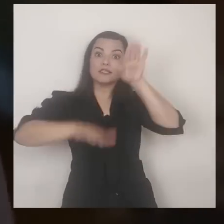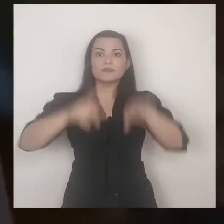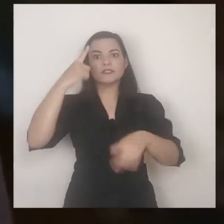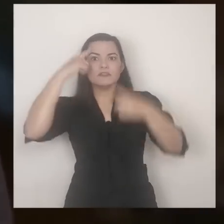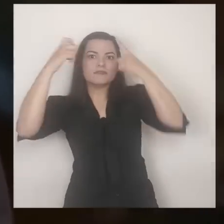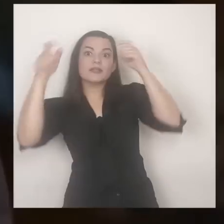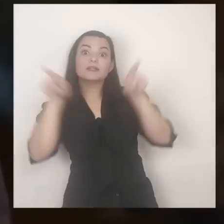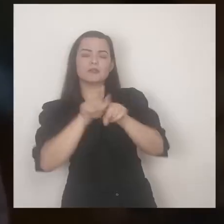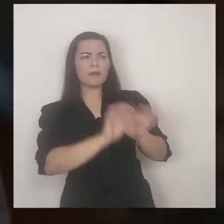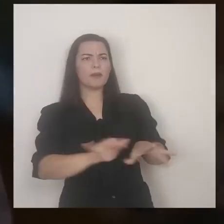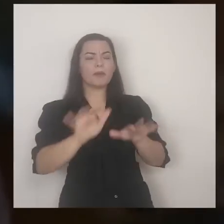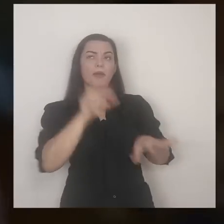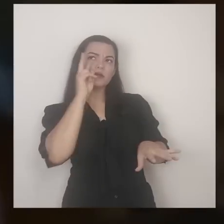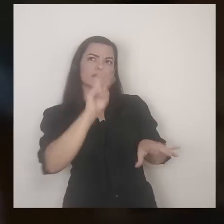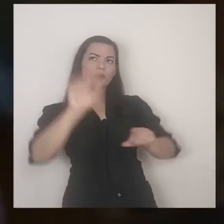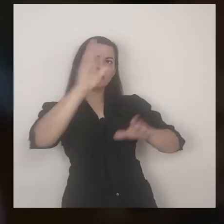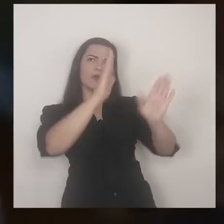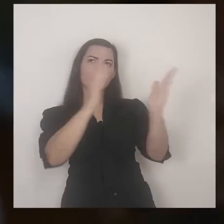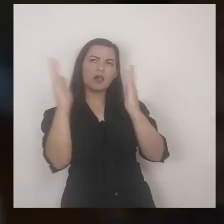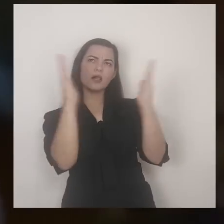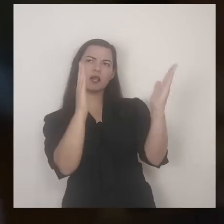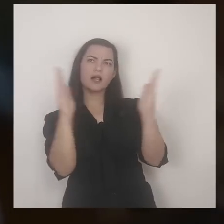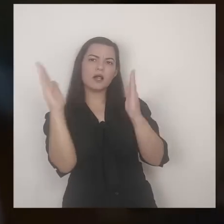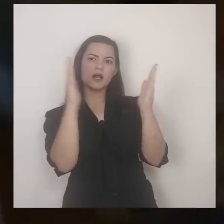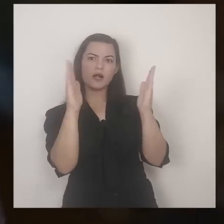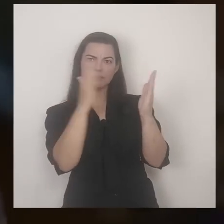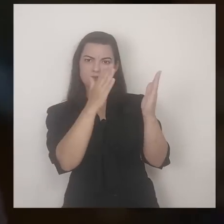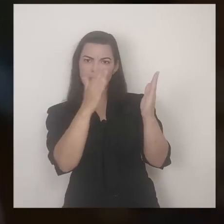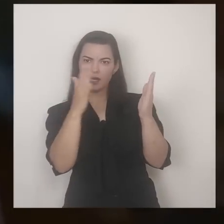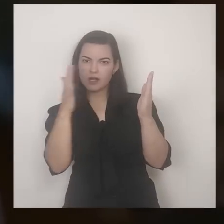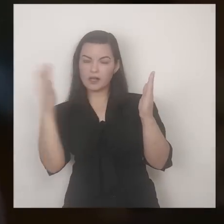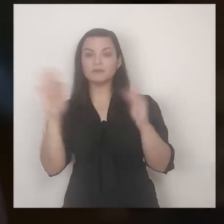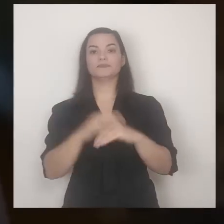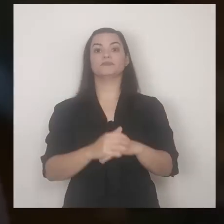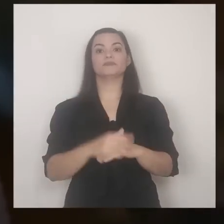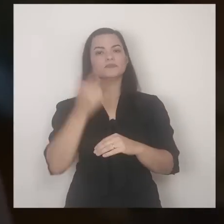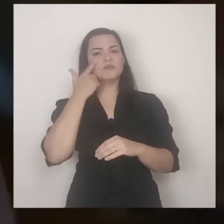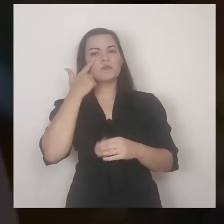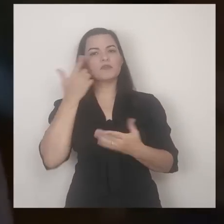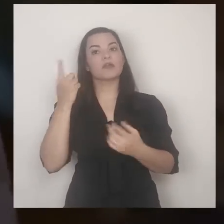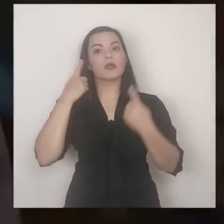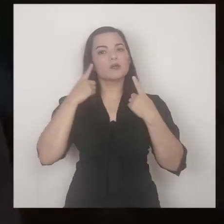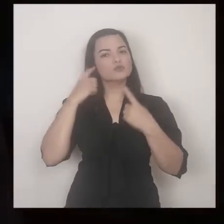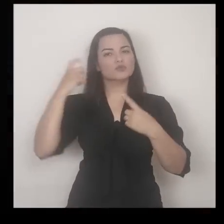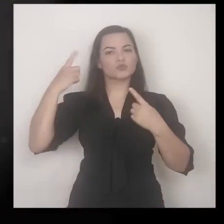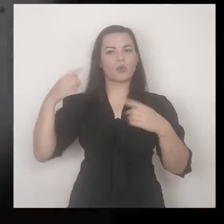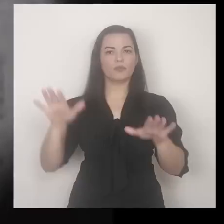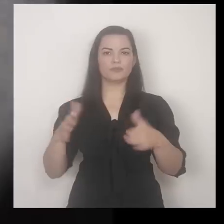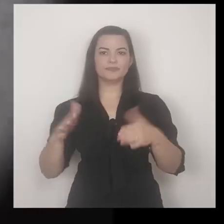passando. Vamos ver como era o som de um piano ou órgão tocando em um filme.